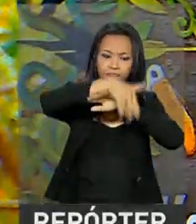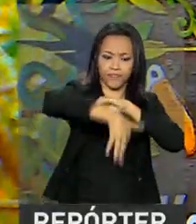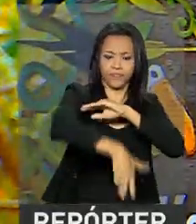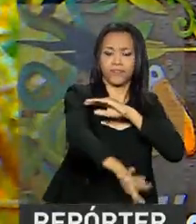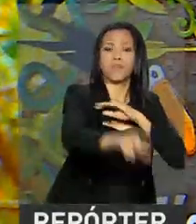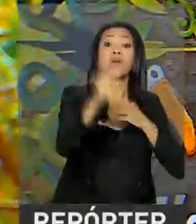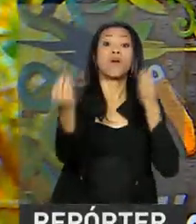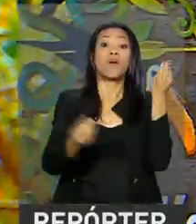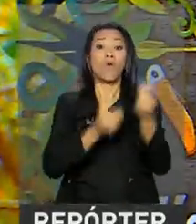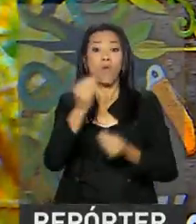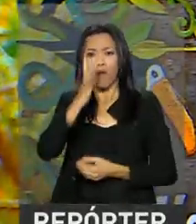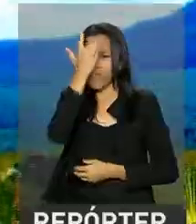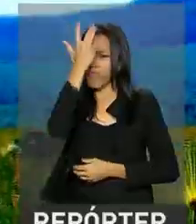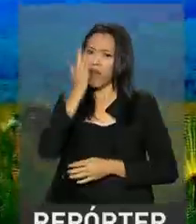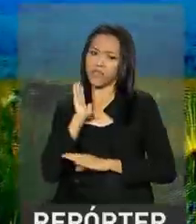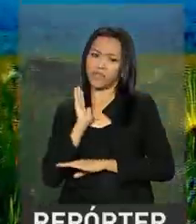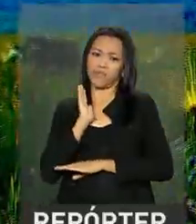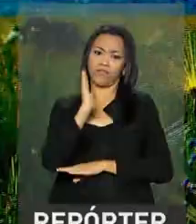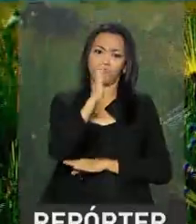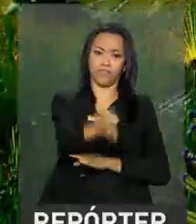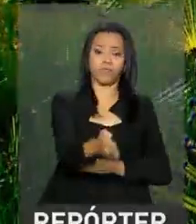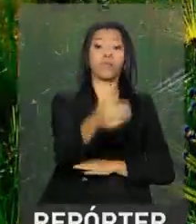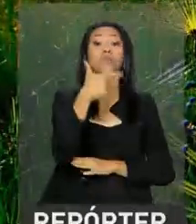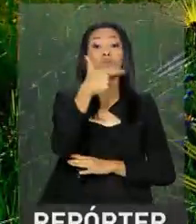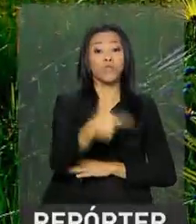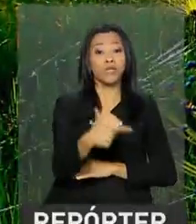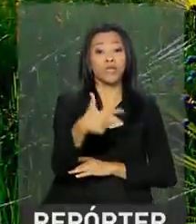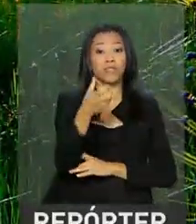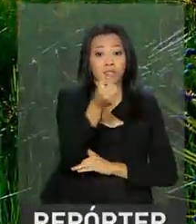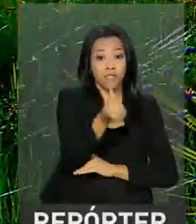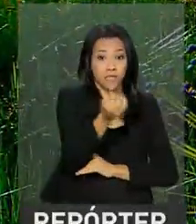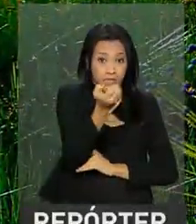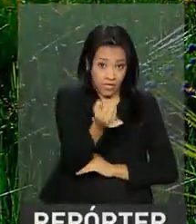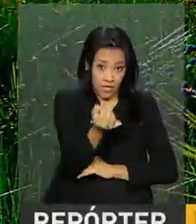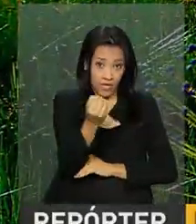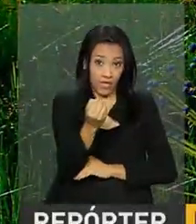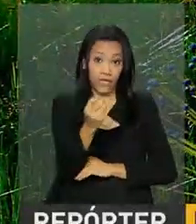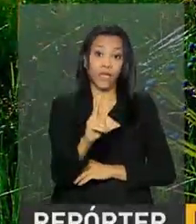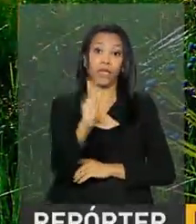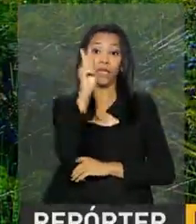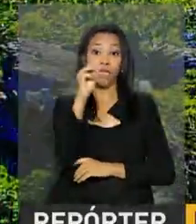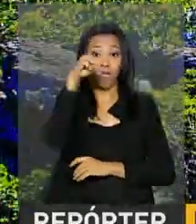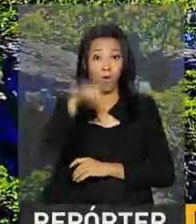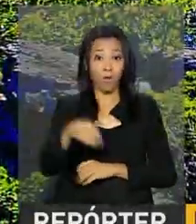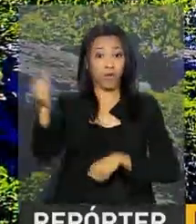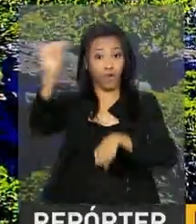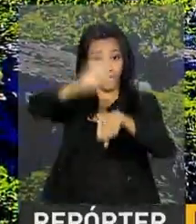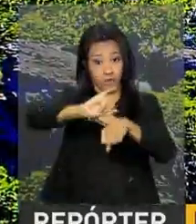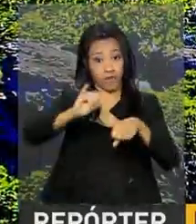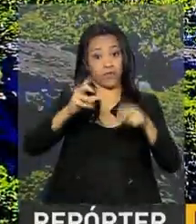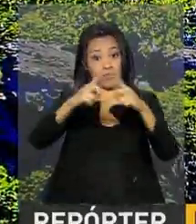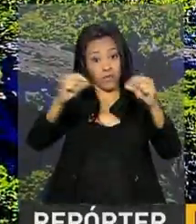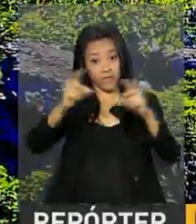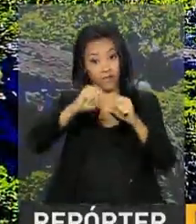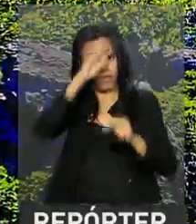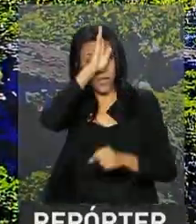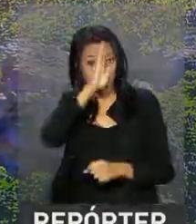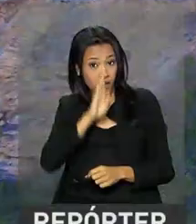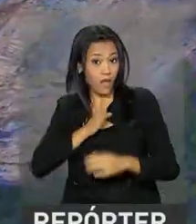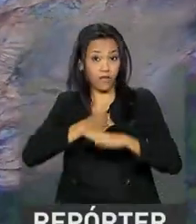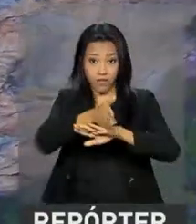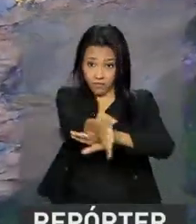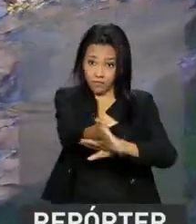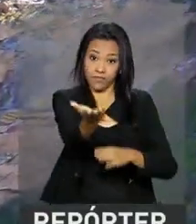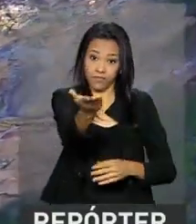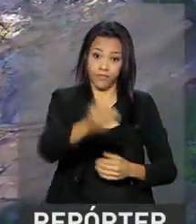chapada dos Veadeiros é fácil, fica apenas 260 km de Brasília e a entrada é gratuita.